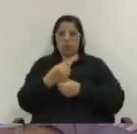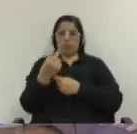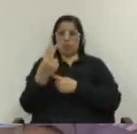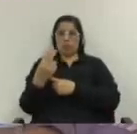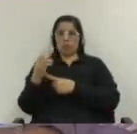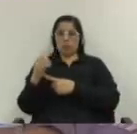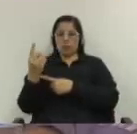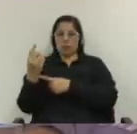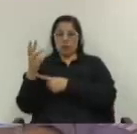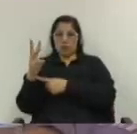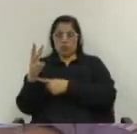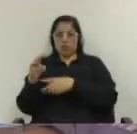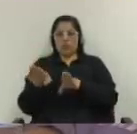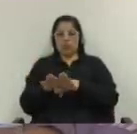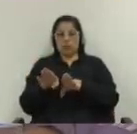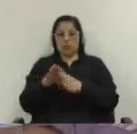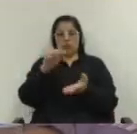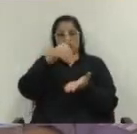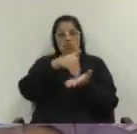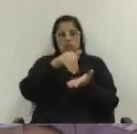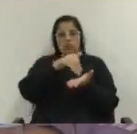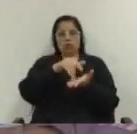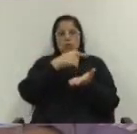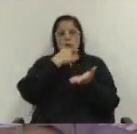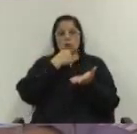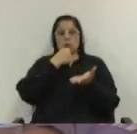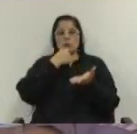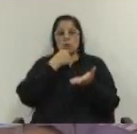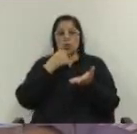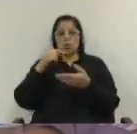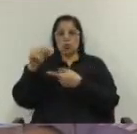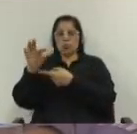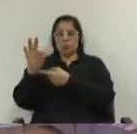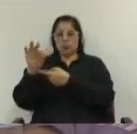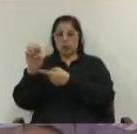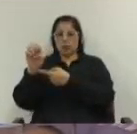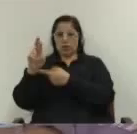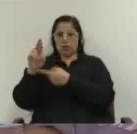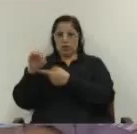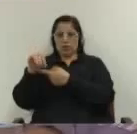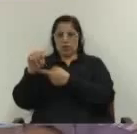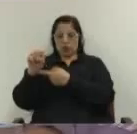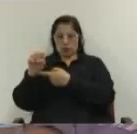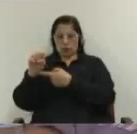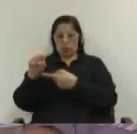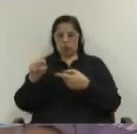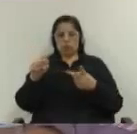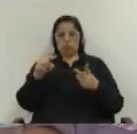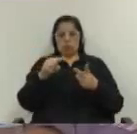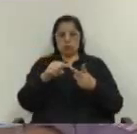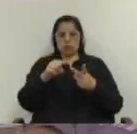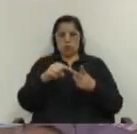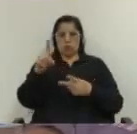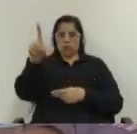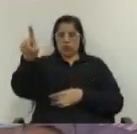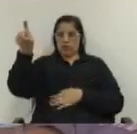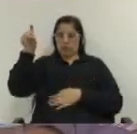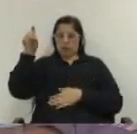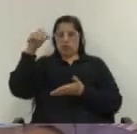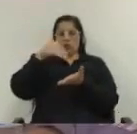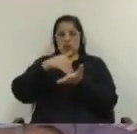de administração Tércio Garcia e o ex-secretário de saúde Raul Nilsen Filho, que terão que devolver cada